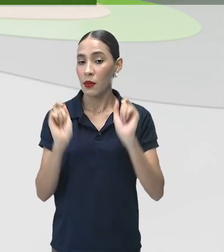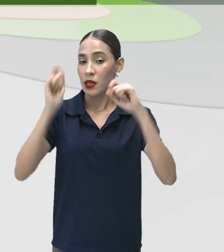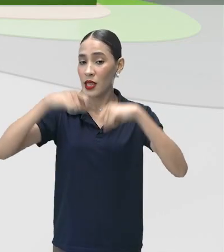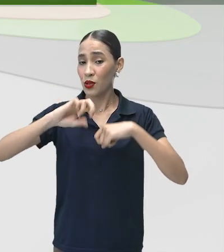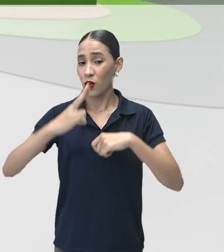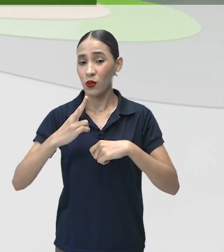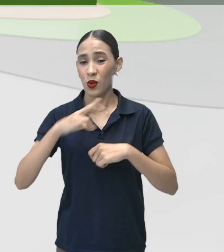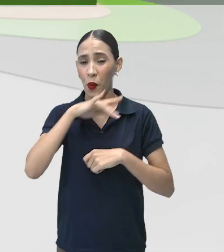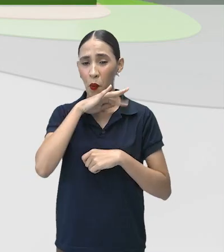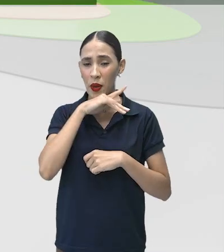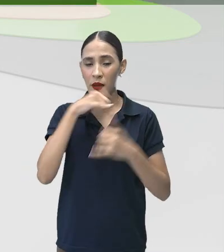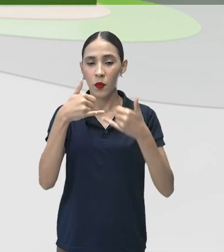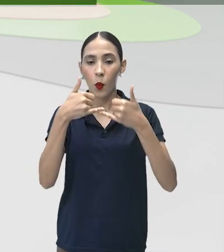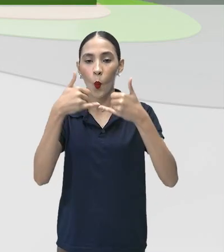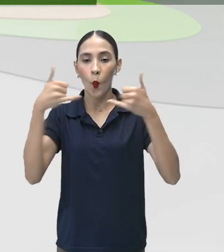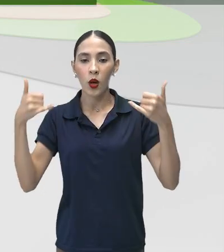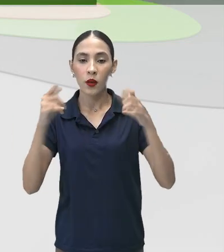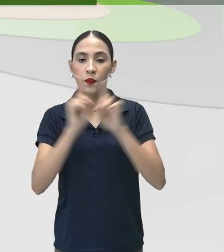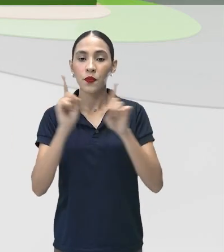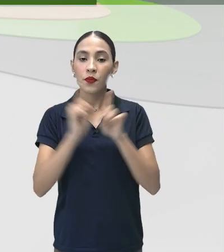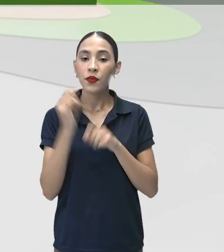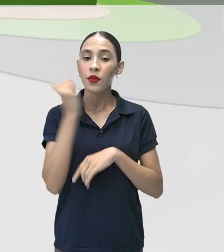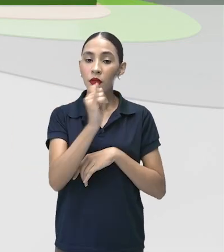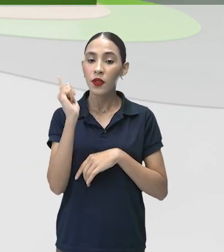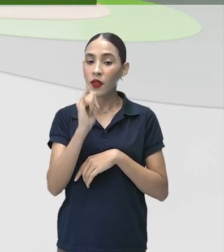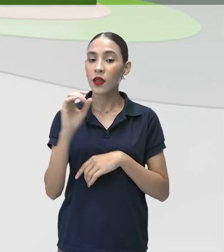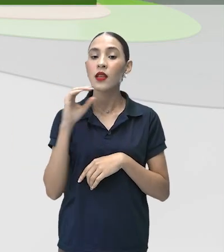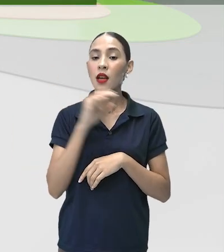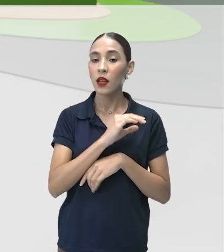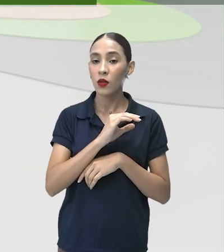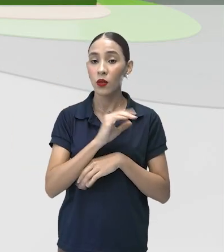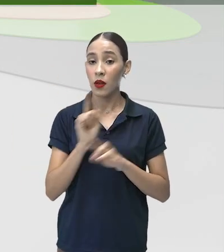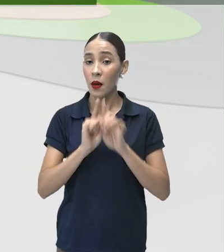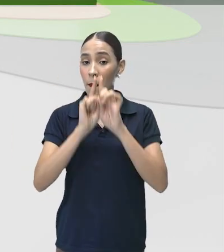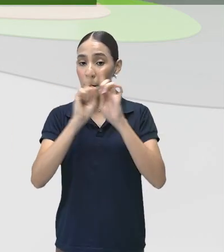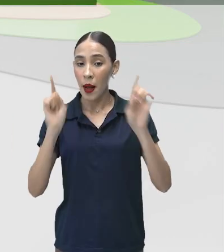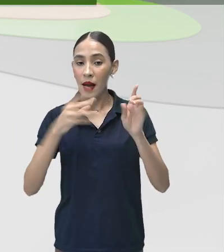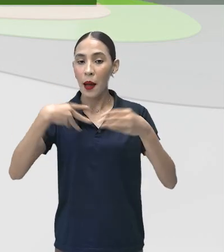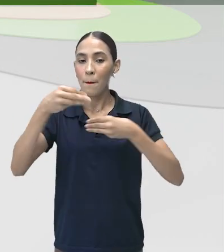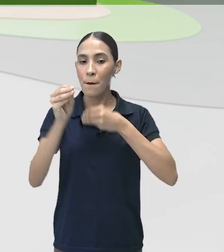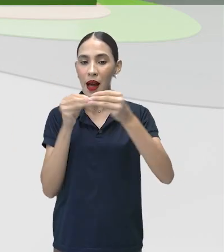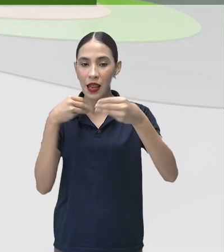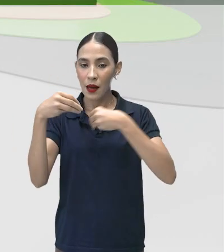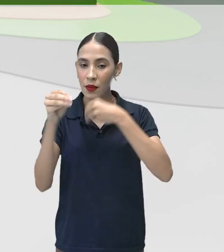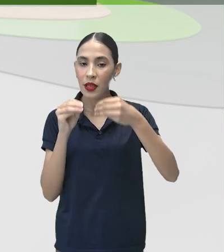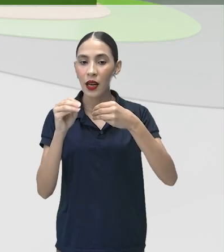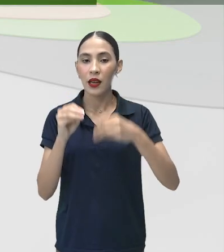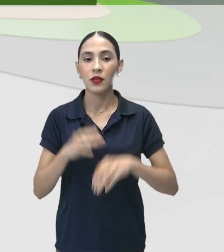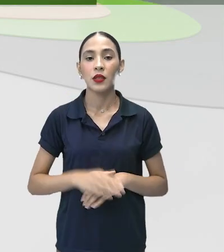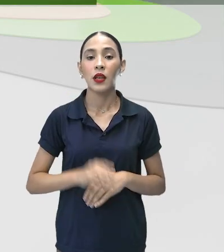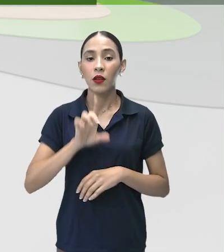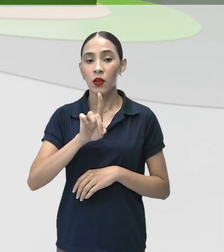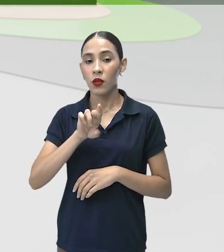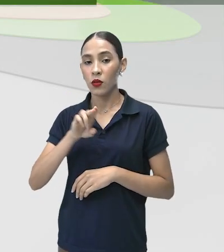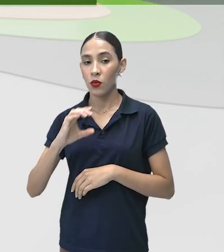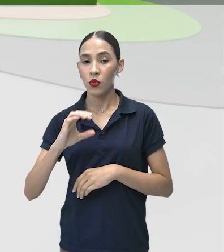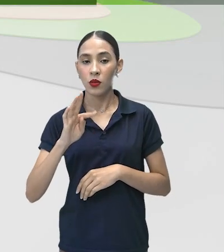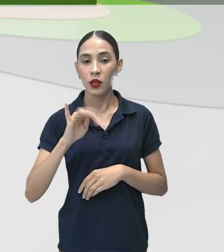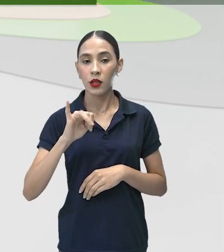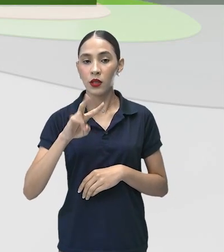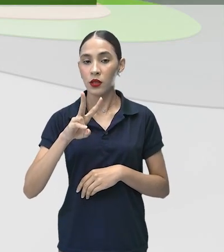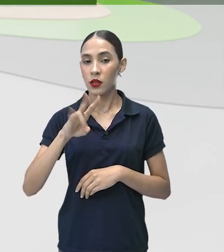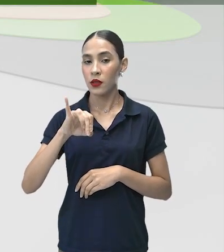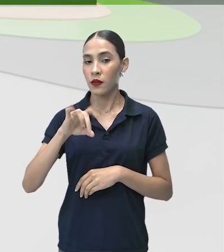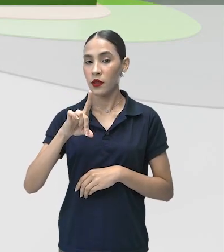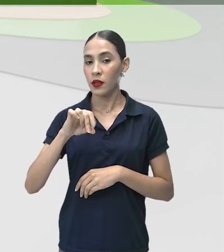bons condutores de eletricidade nem de calor. E quanto à maleabilidade e ductilidade?